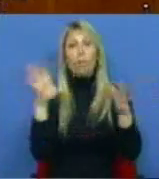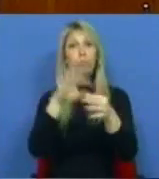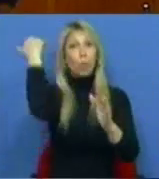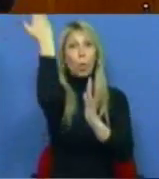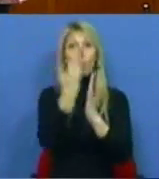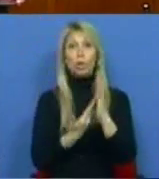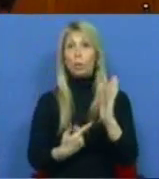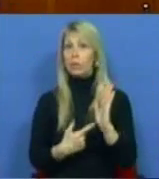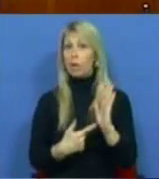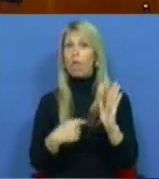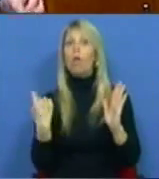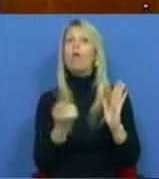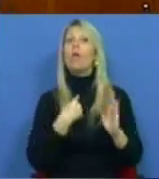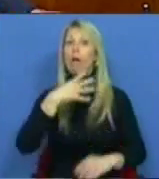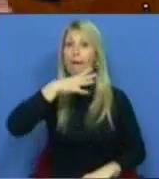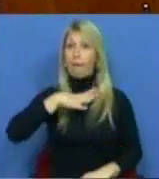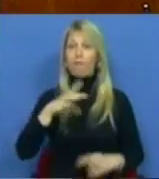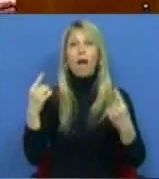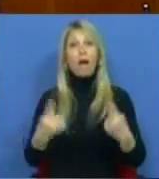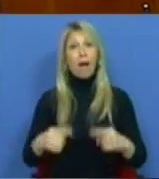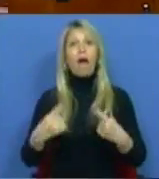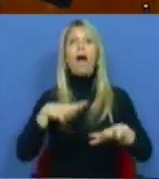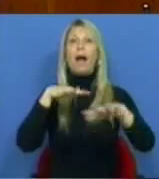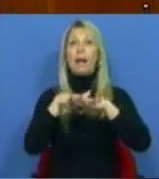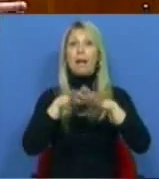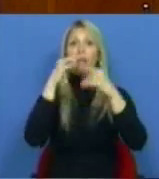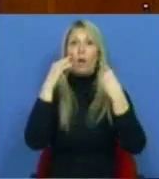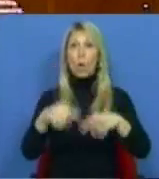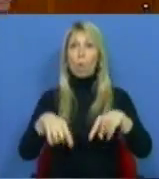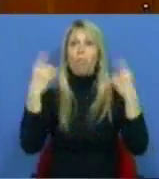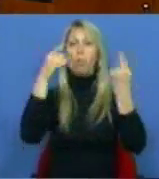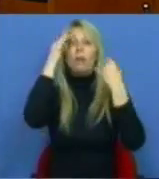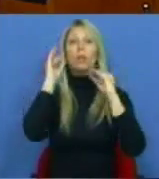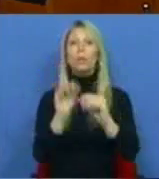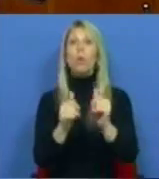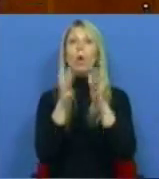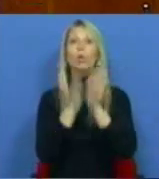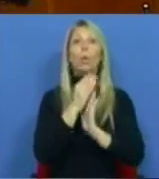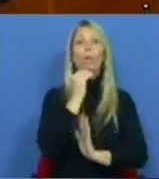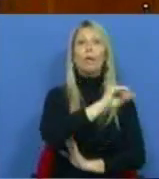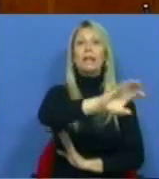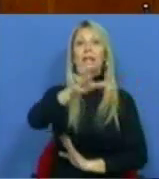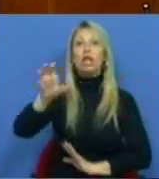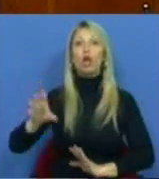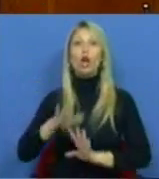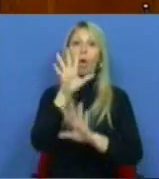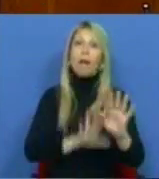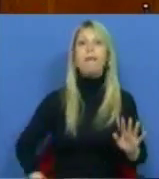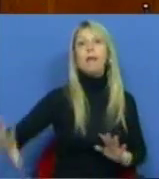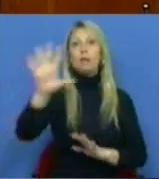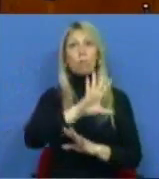O que nós queremos é que haja uma rede pública de educação em todo o território nacional. E não desistimos dessa